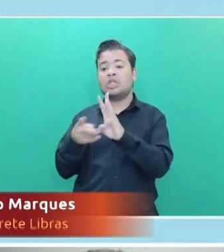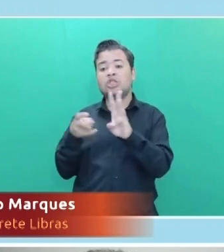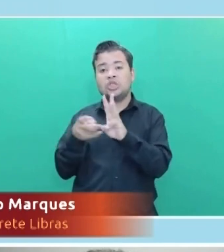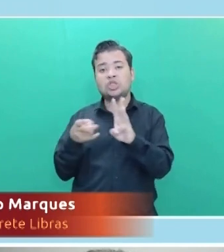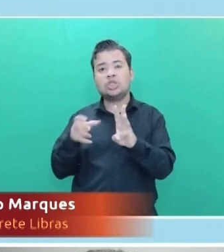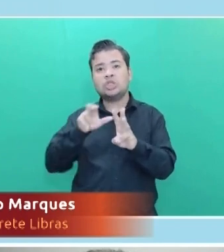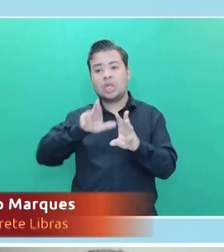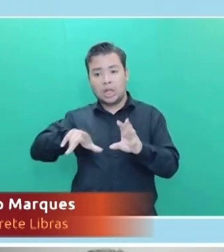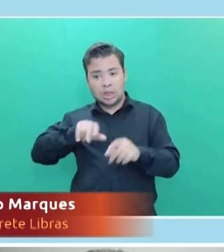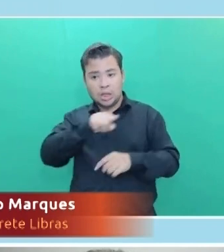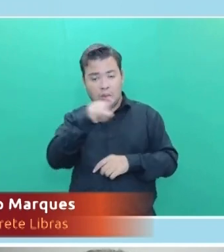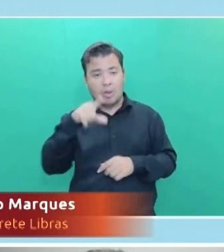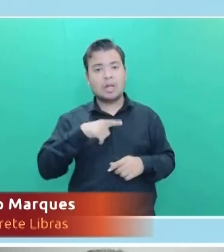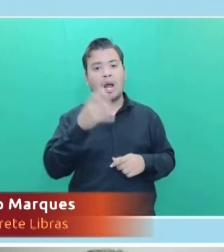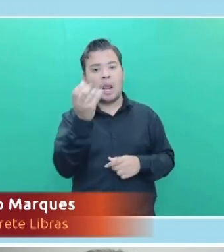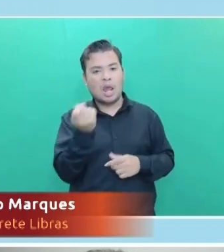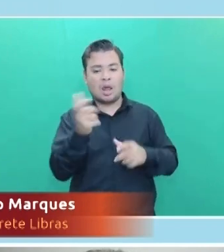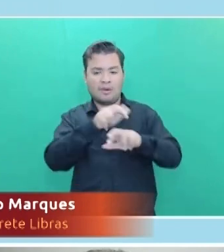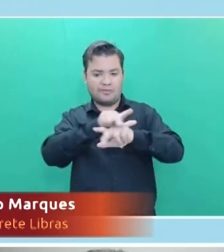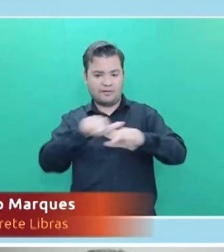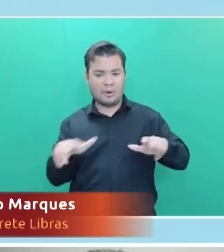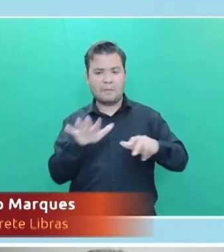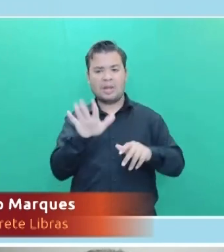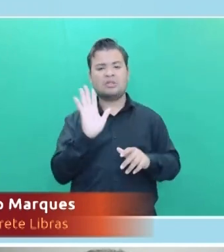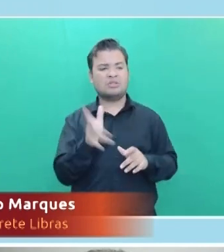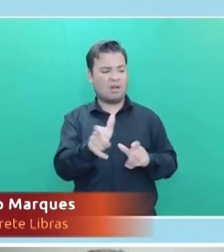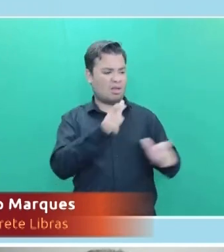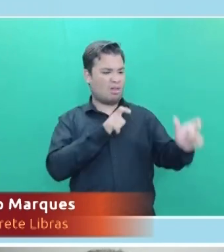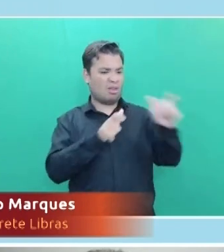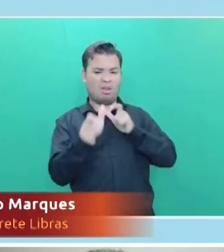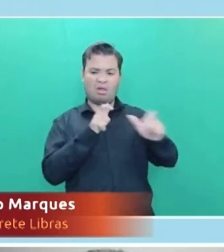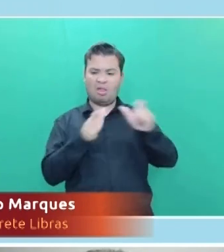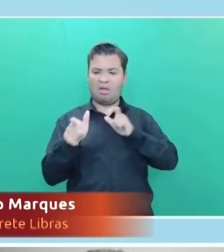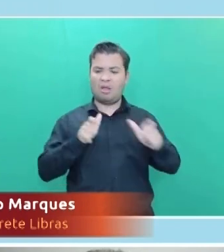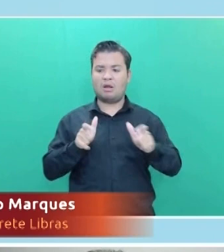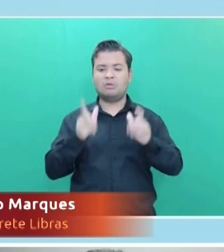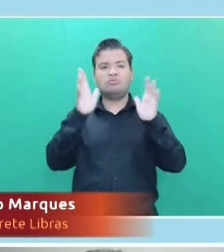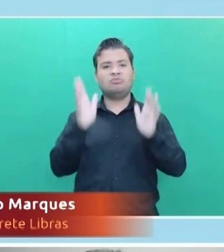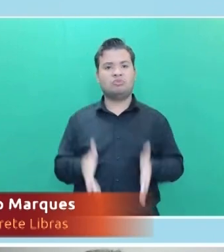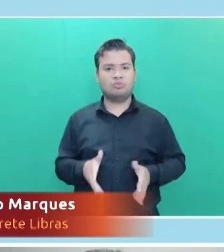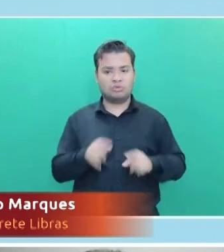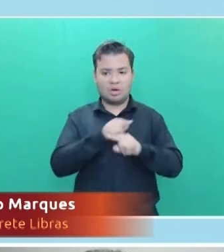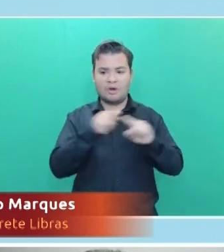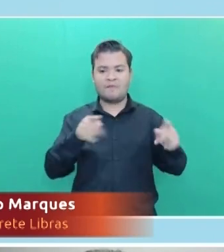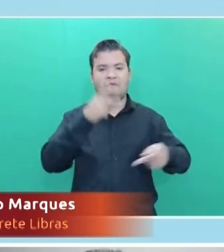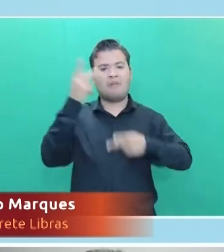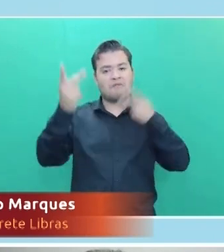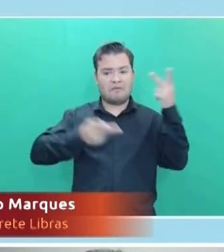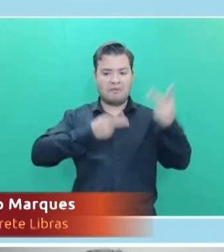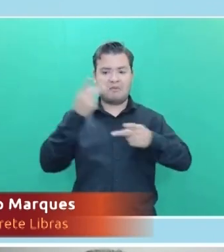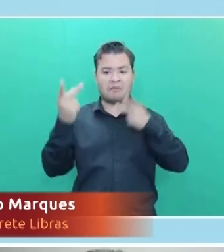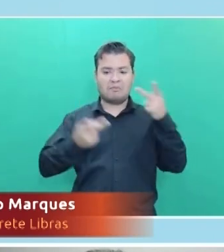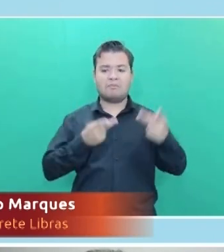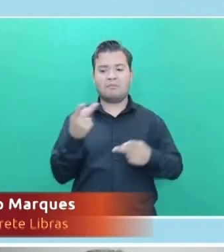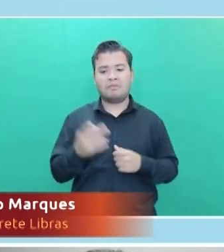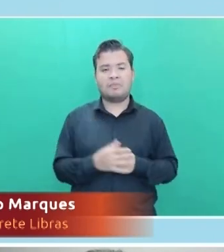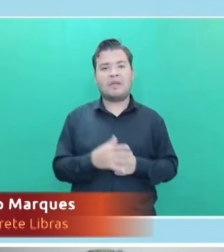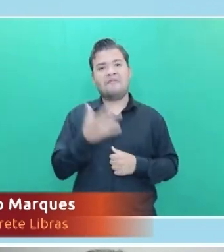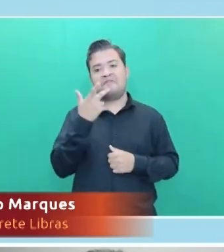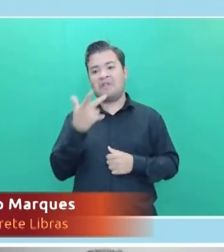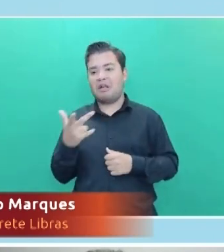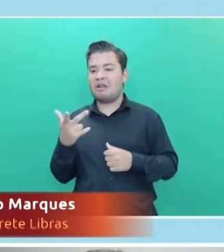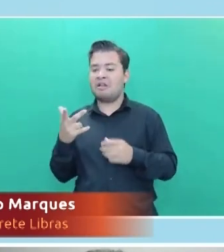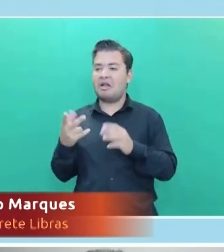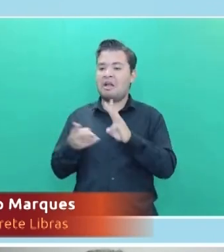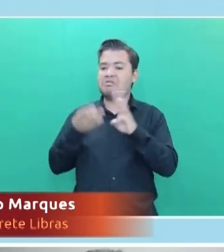coisas, mas eu já vi muito as críticas, né? Os índios já nascem recebendo